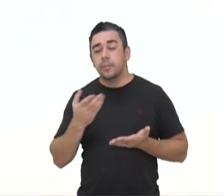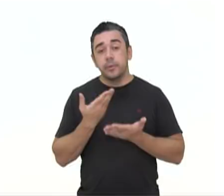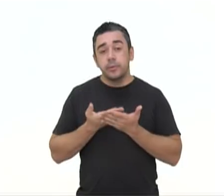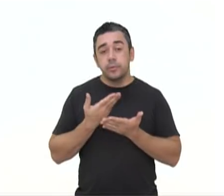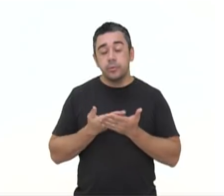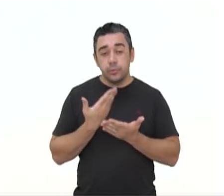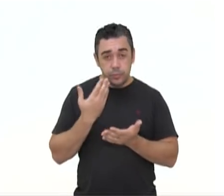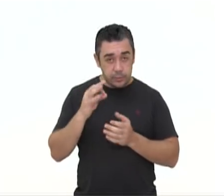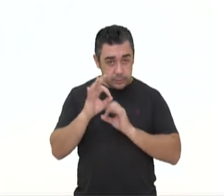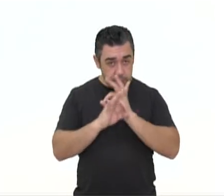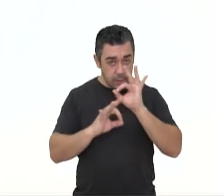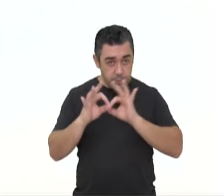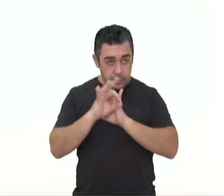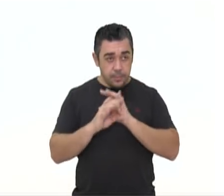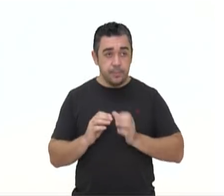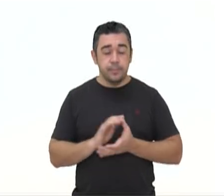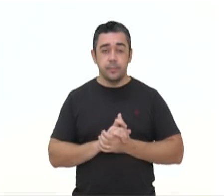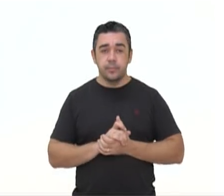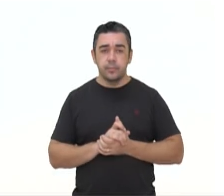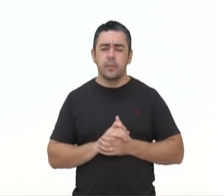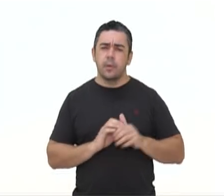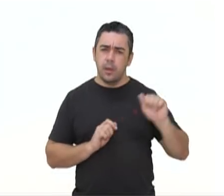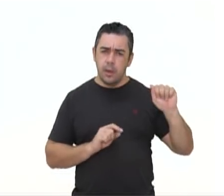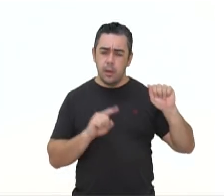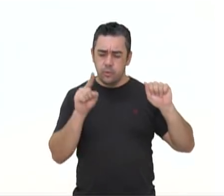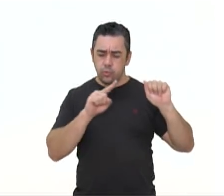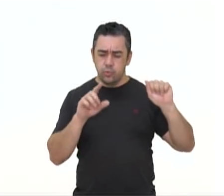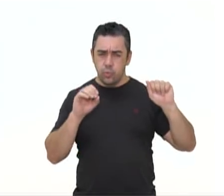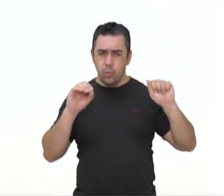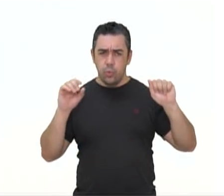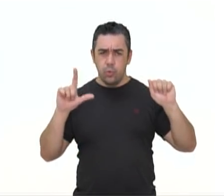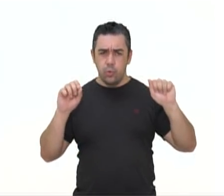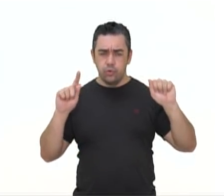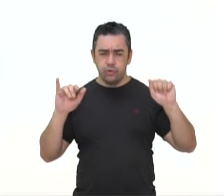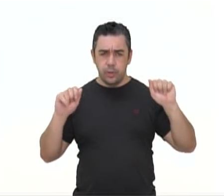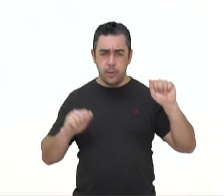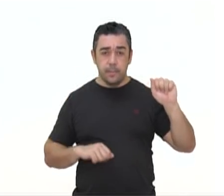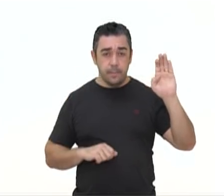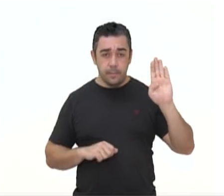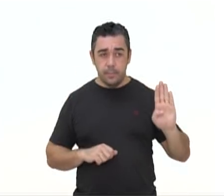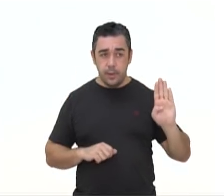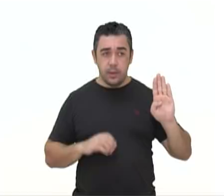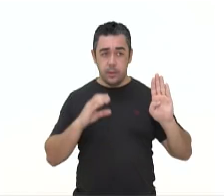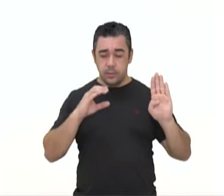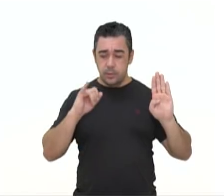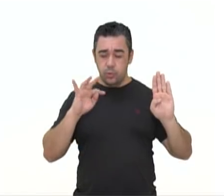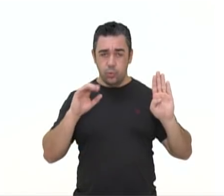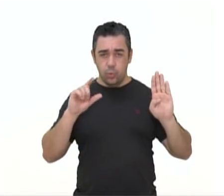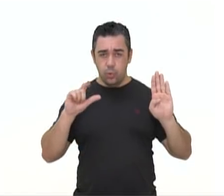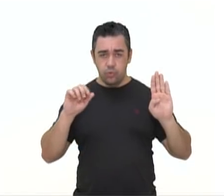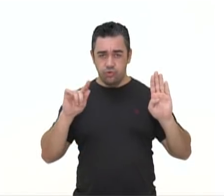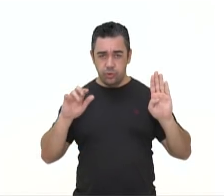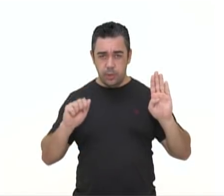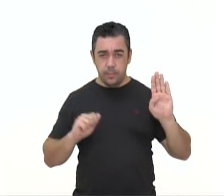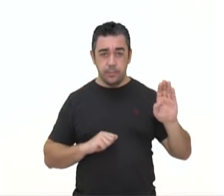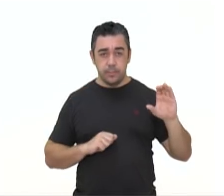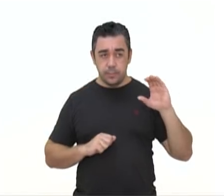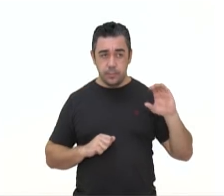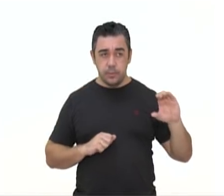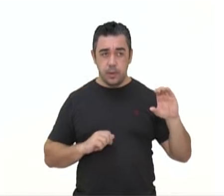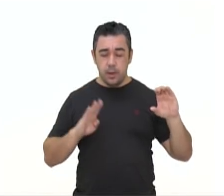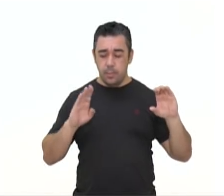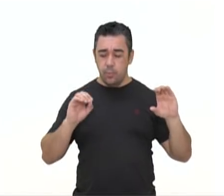estudo das células? Se você acha que é zoologia, é a letra A. Se você acha que é a citologia, letra B. Se você acha